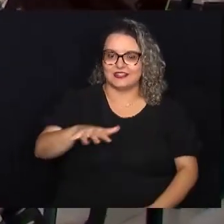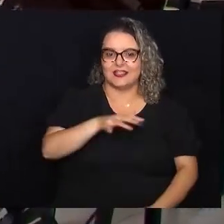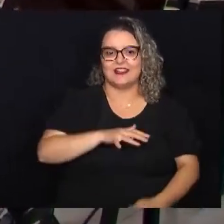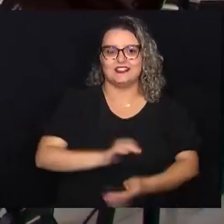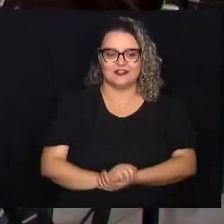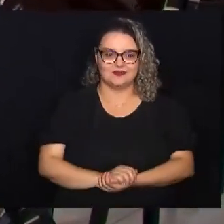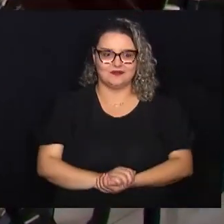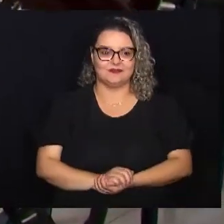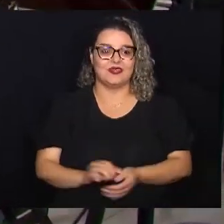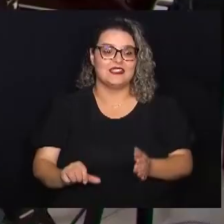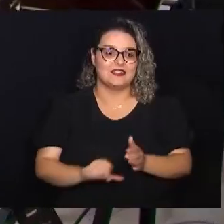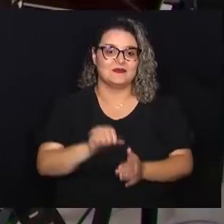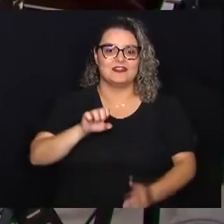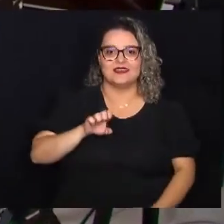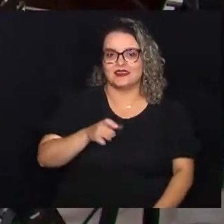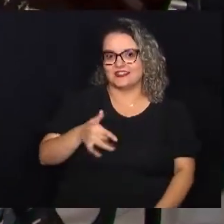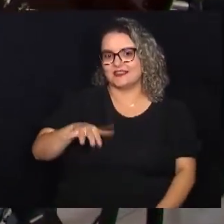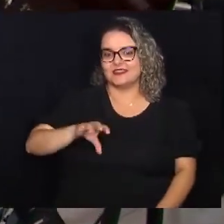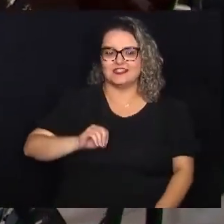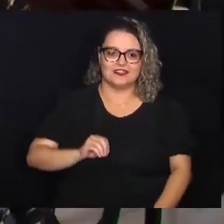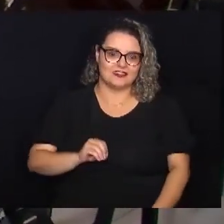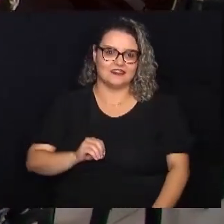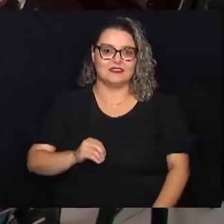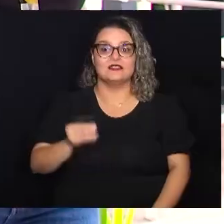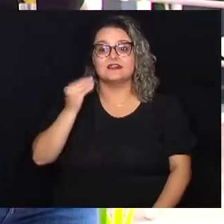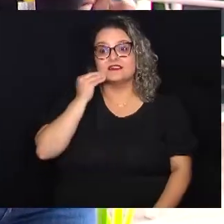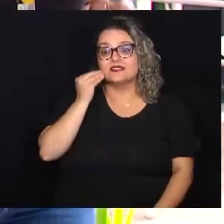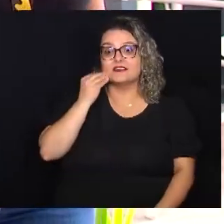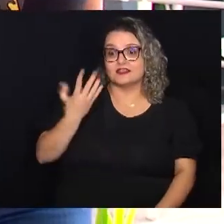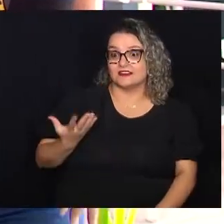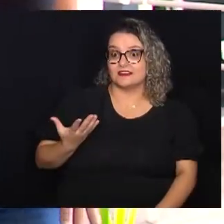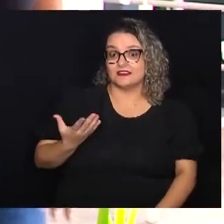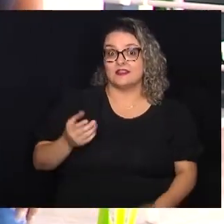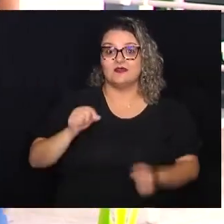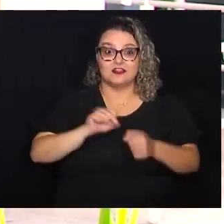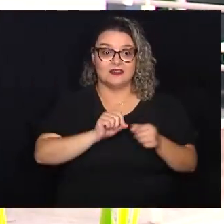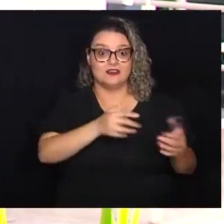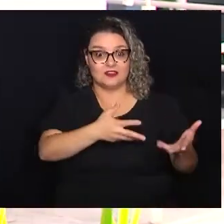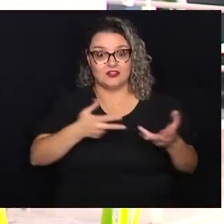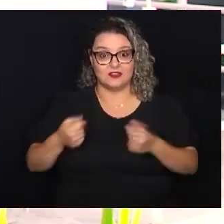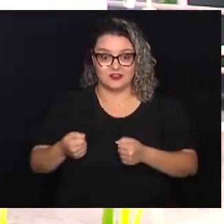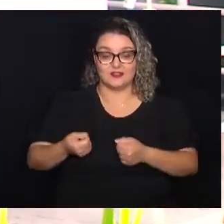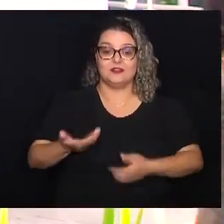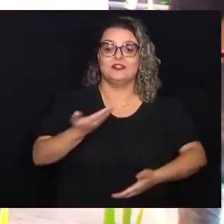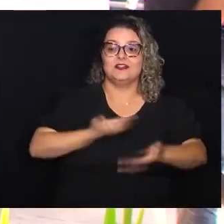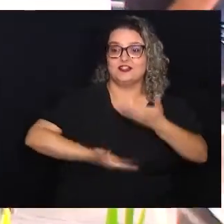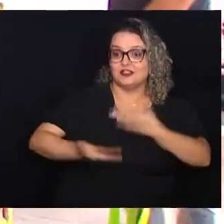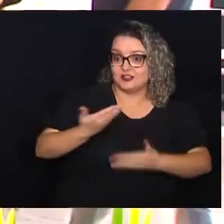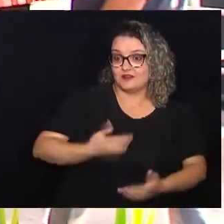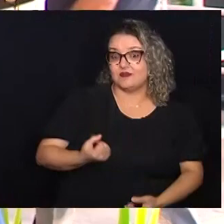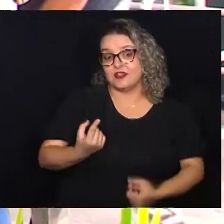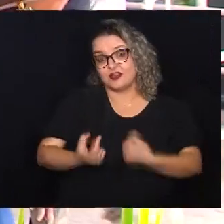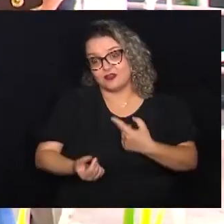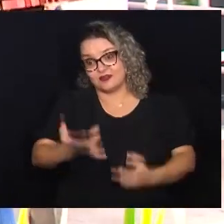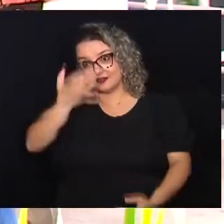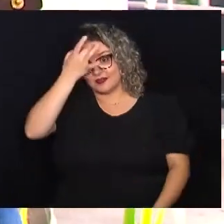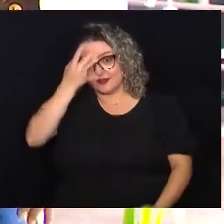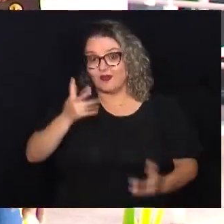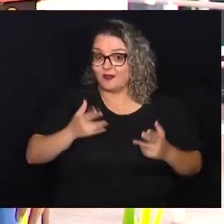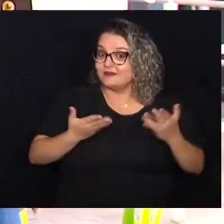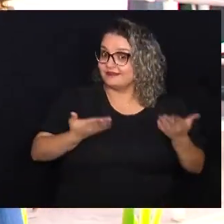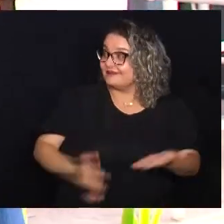setores. Desde a primeira edição, a gente tentou fazer um convite, né, para que um servidor que tem algum talento, como aqui,